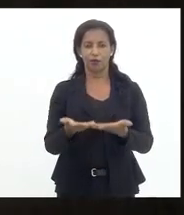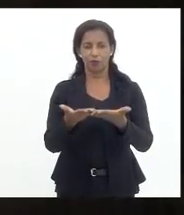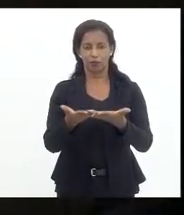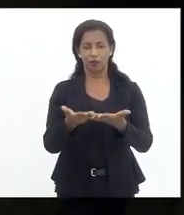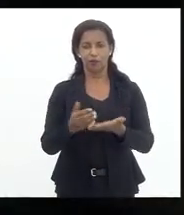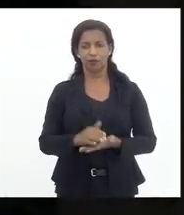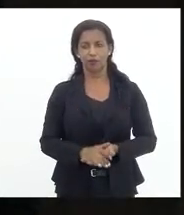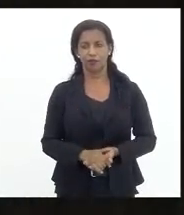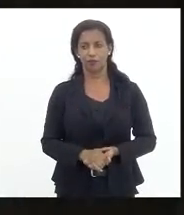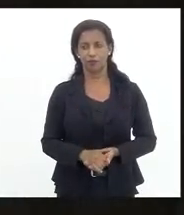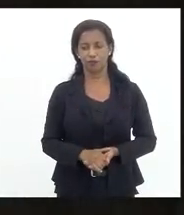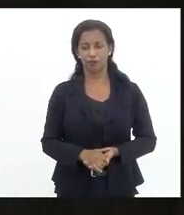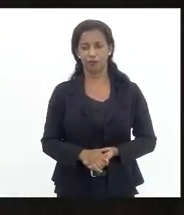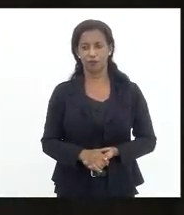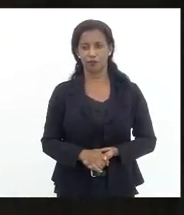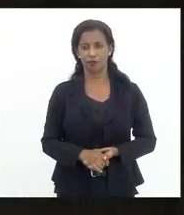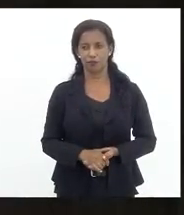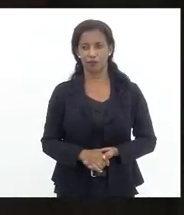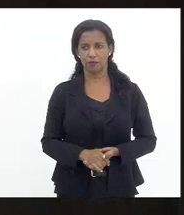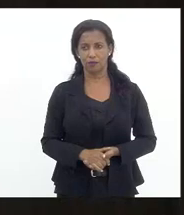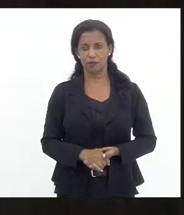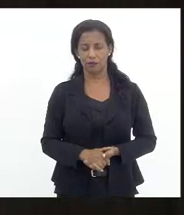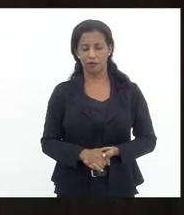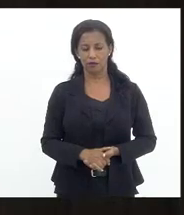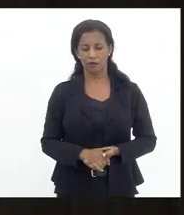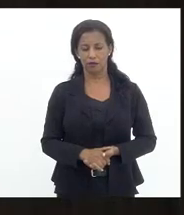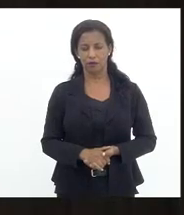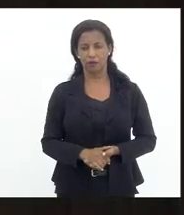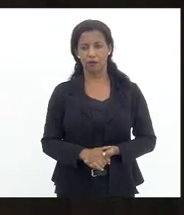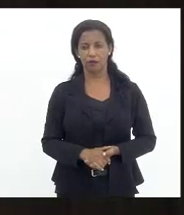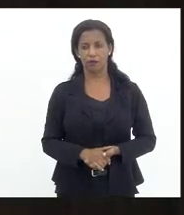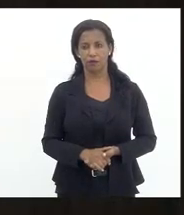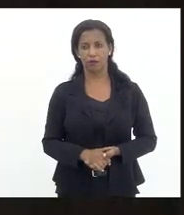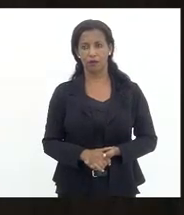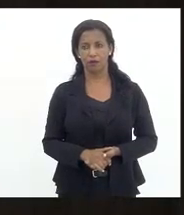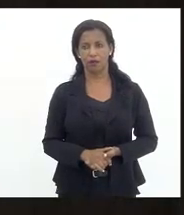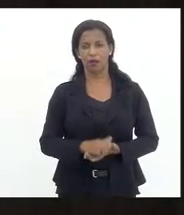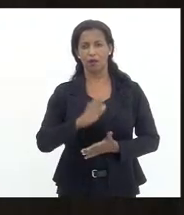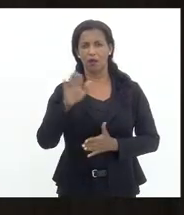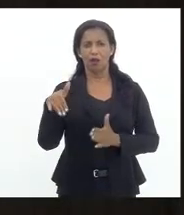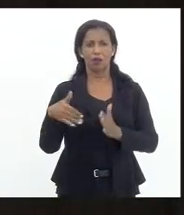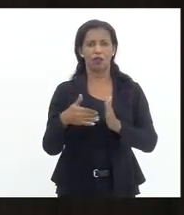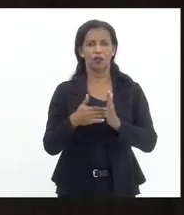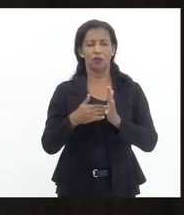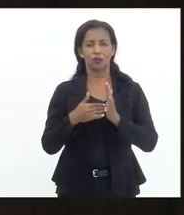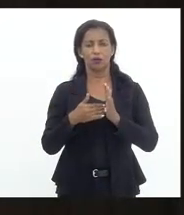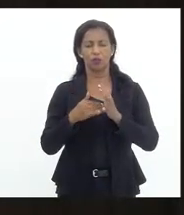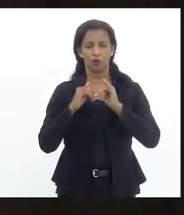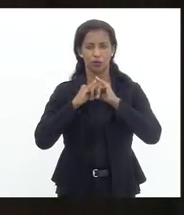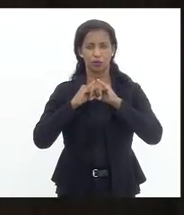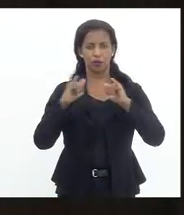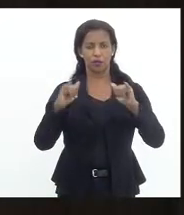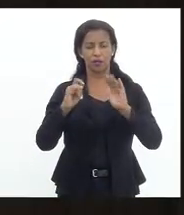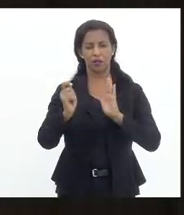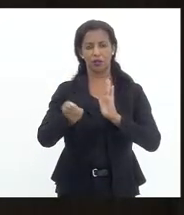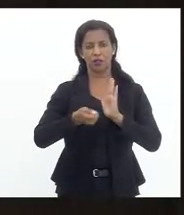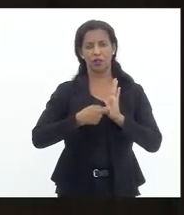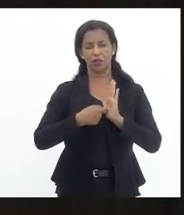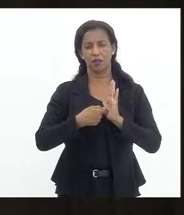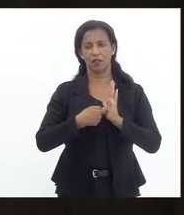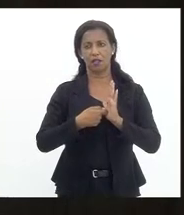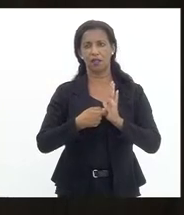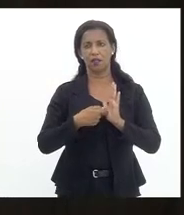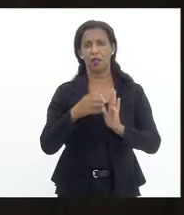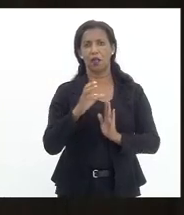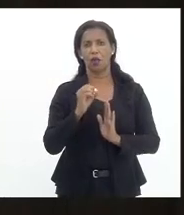Senhor presidente, apenas para registrar, talvez uma das últimas e importantes mensagens assinadas ainda como